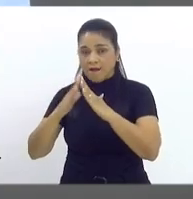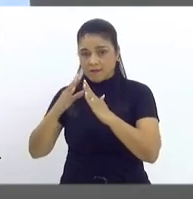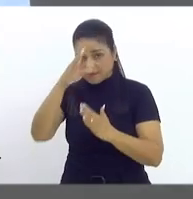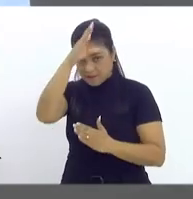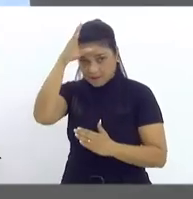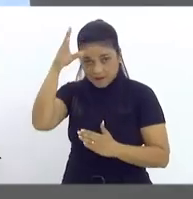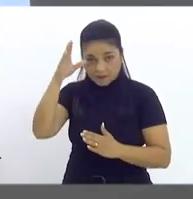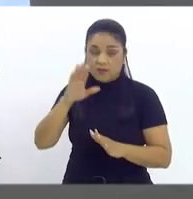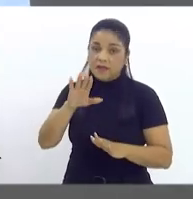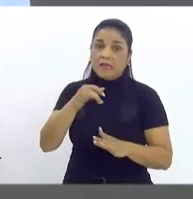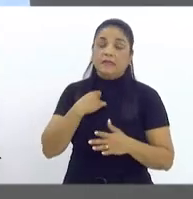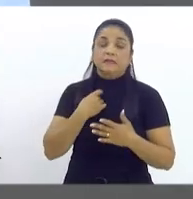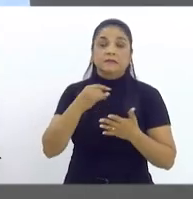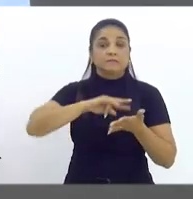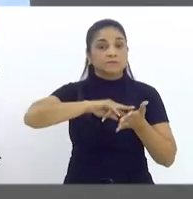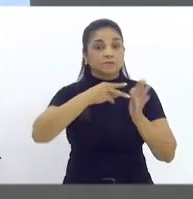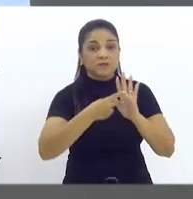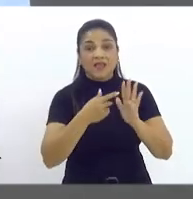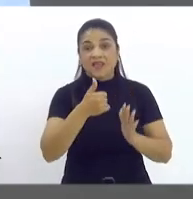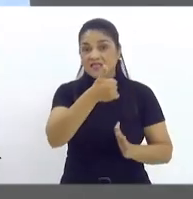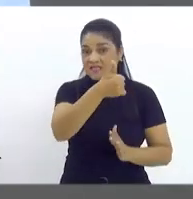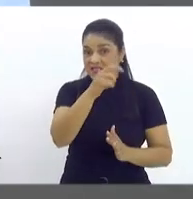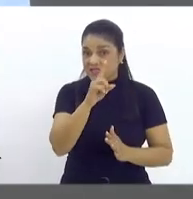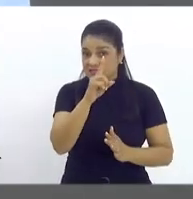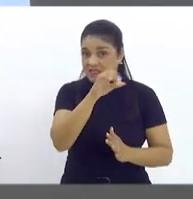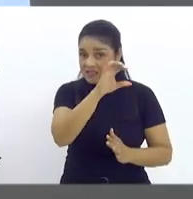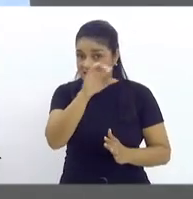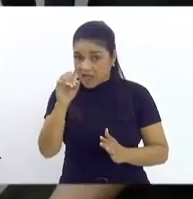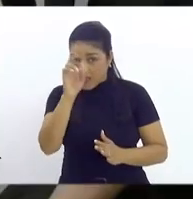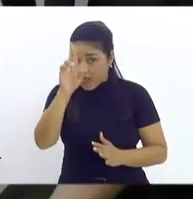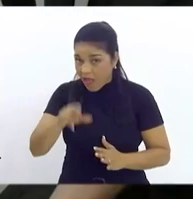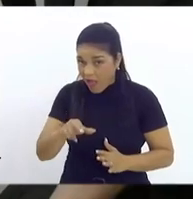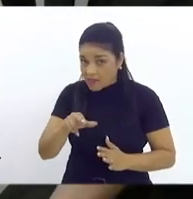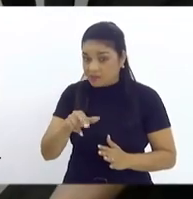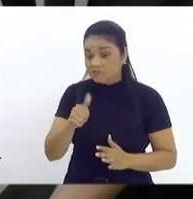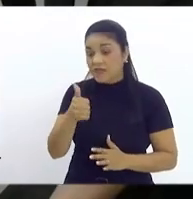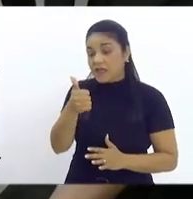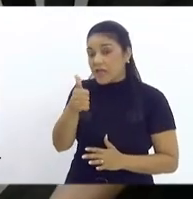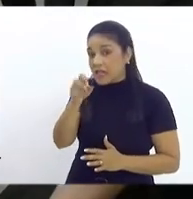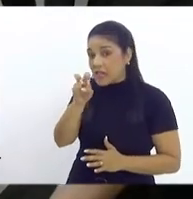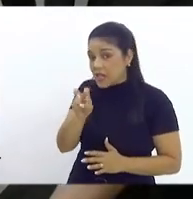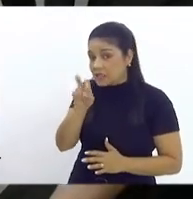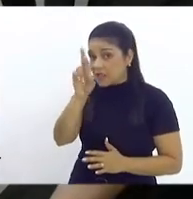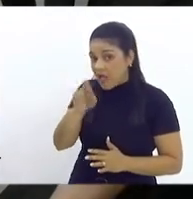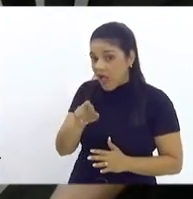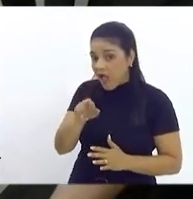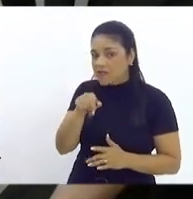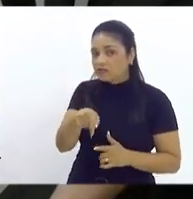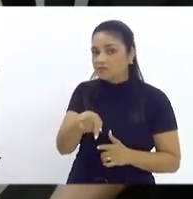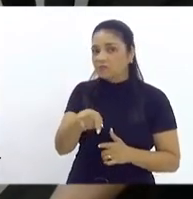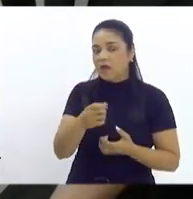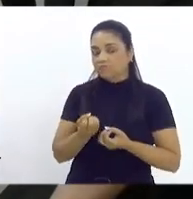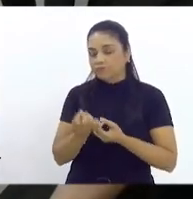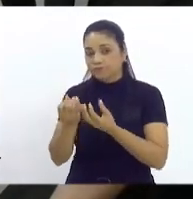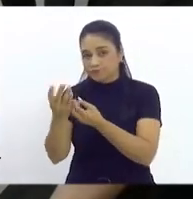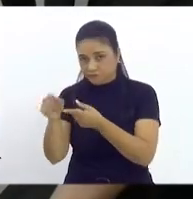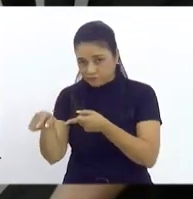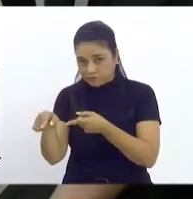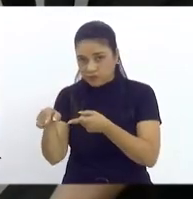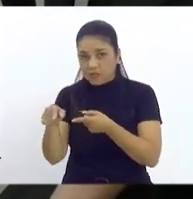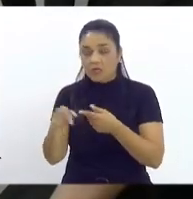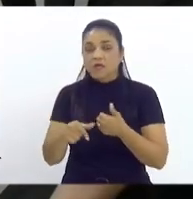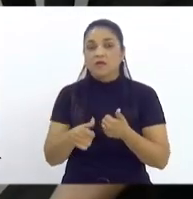R$ 100, R$ 15 vão para a distribuidora. R$ 54 vão para a